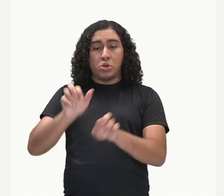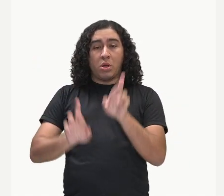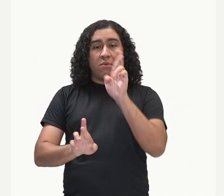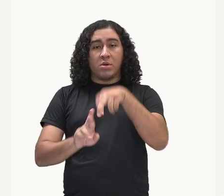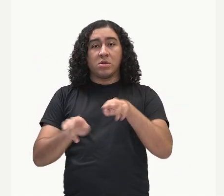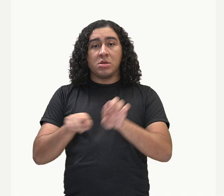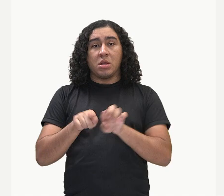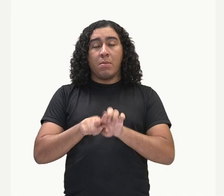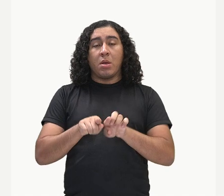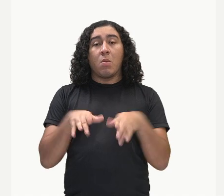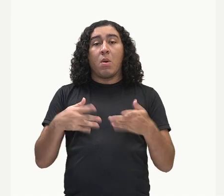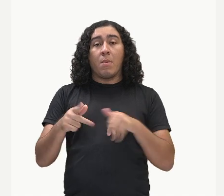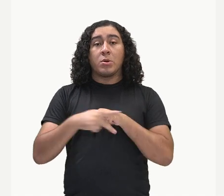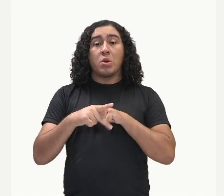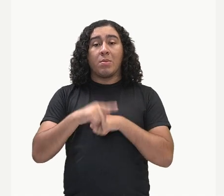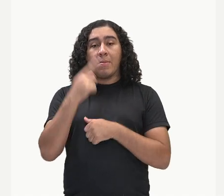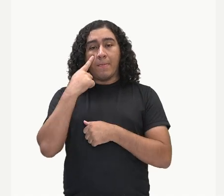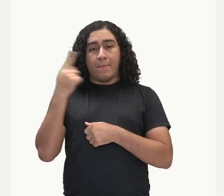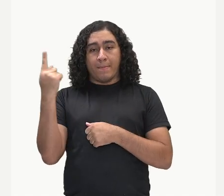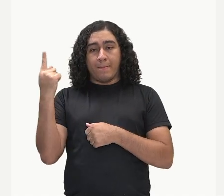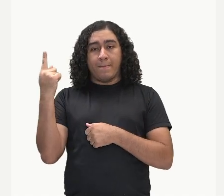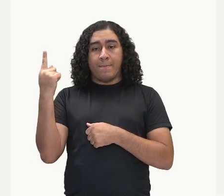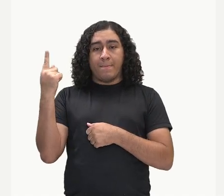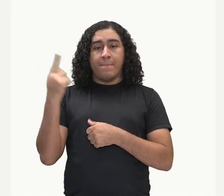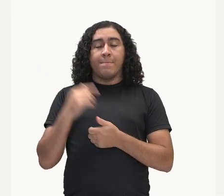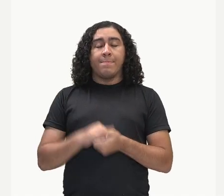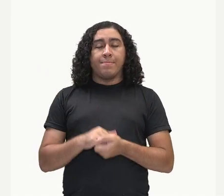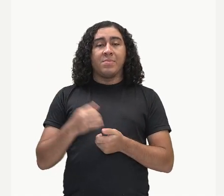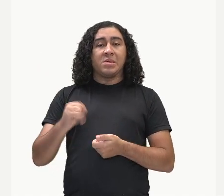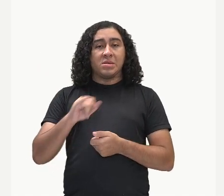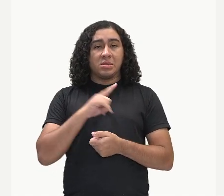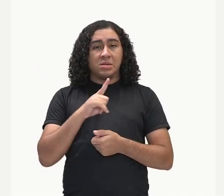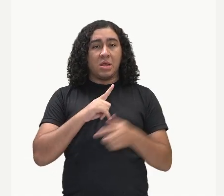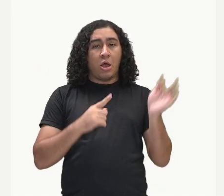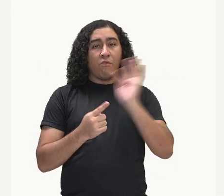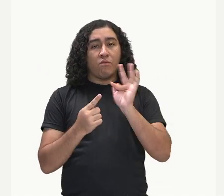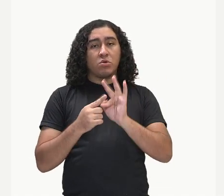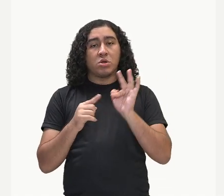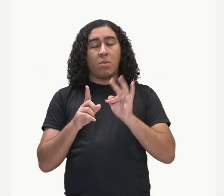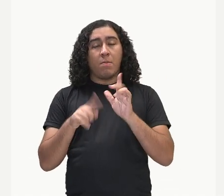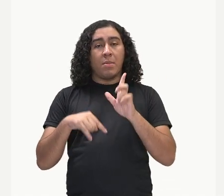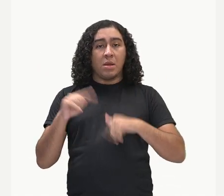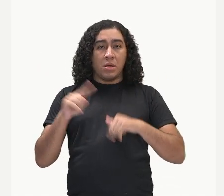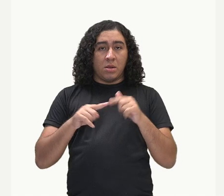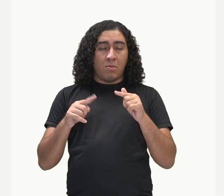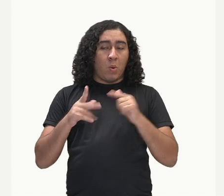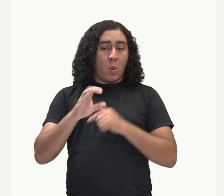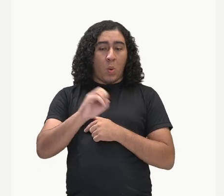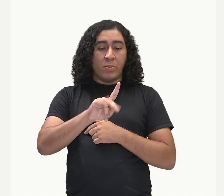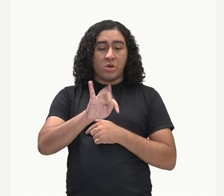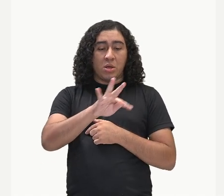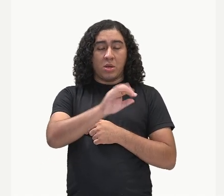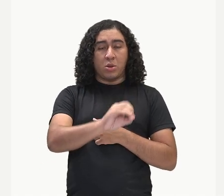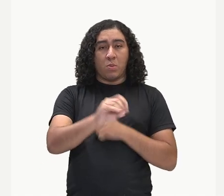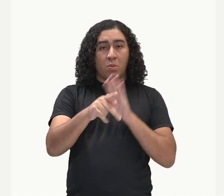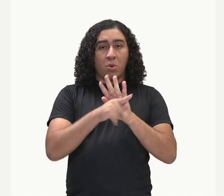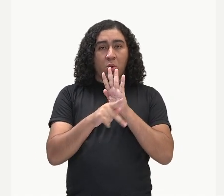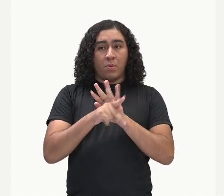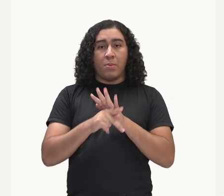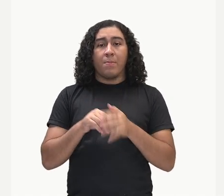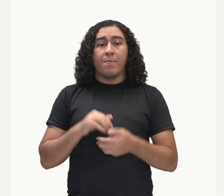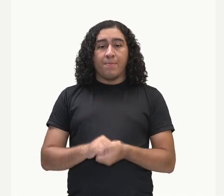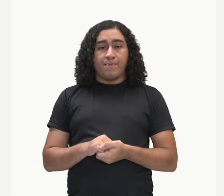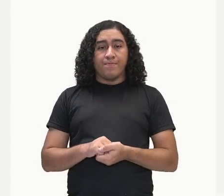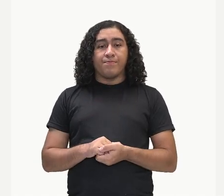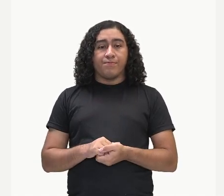pronome objeto é him. Então, quando o pronome estiver na função de objeto, né, quando estiver relacionado à terceira pessoa do singular, eu